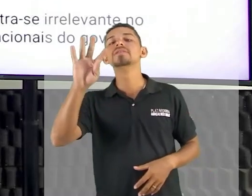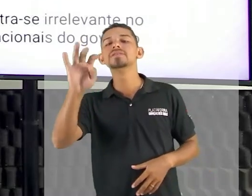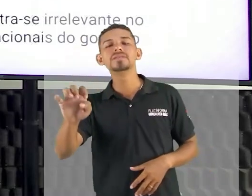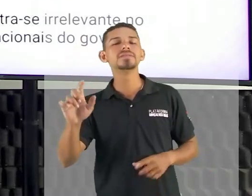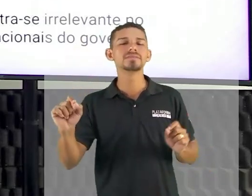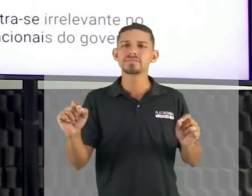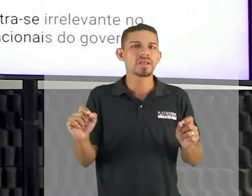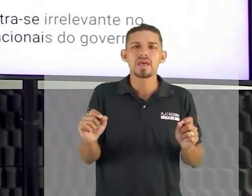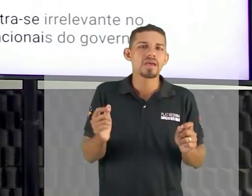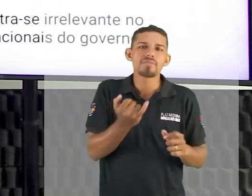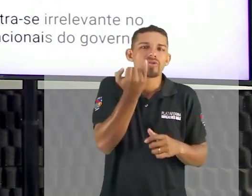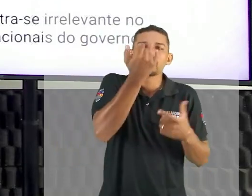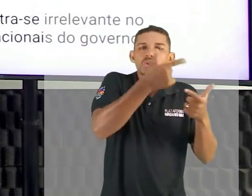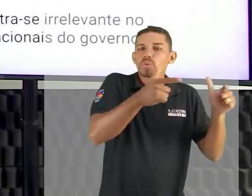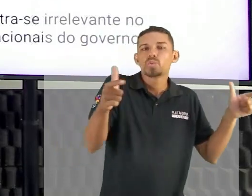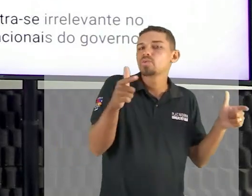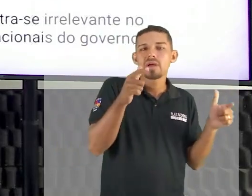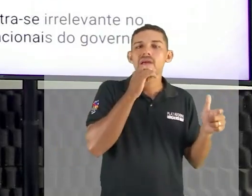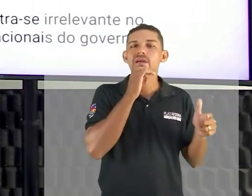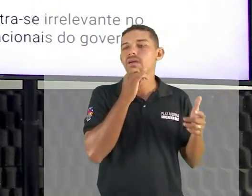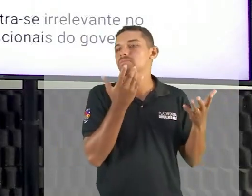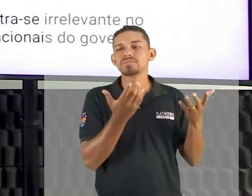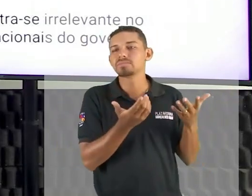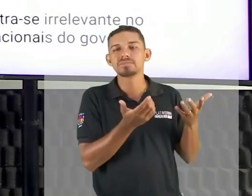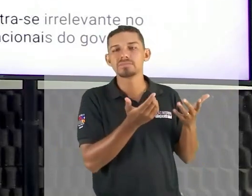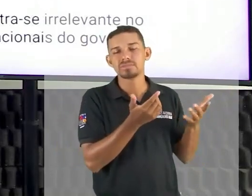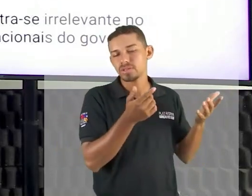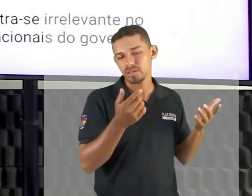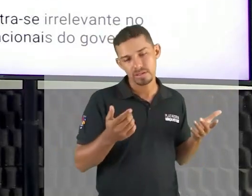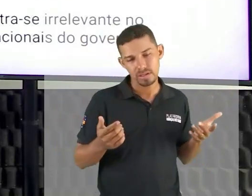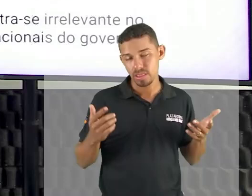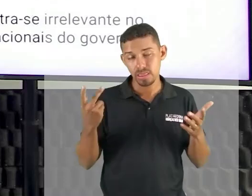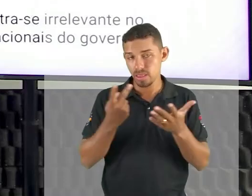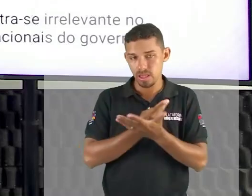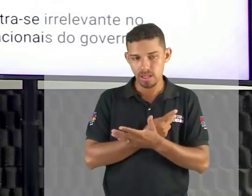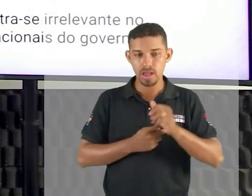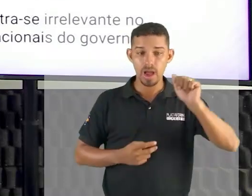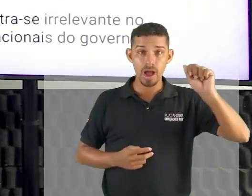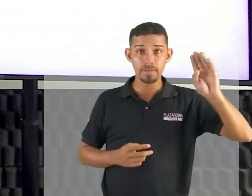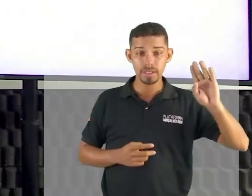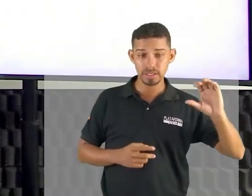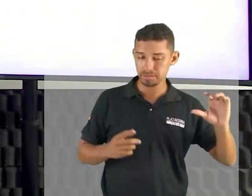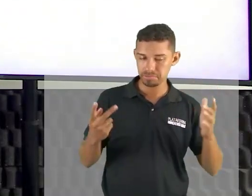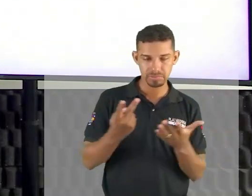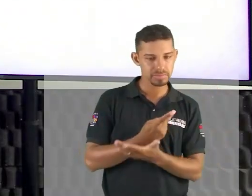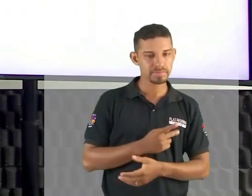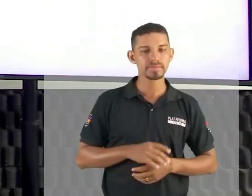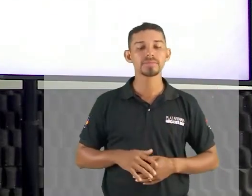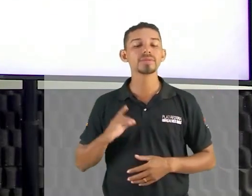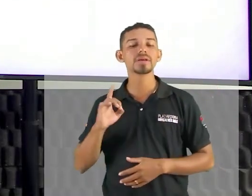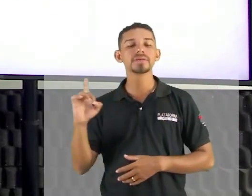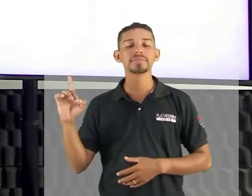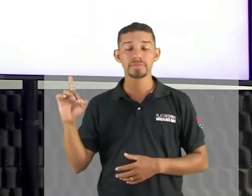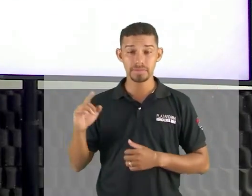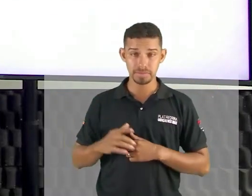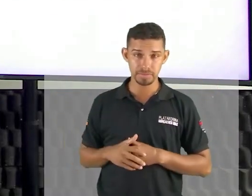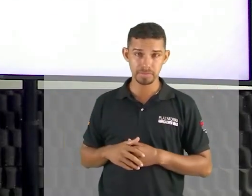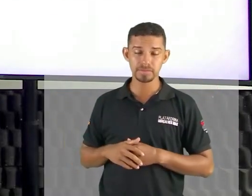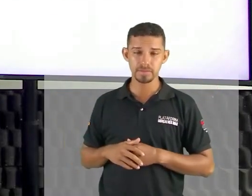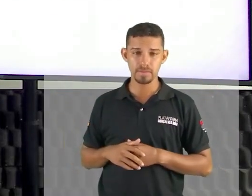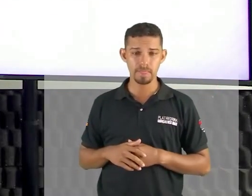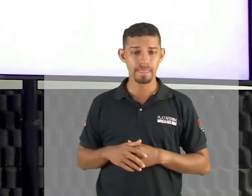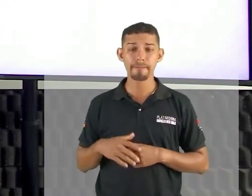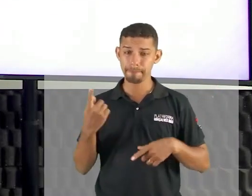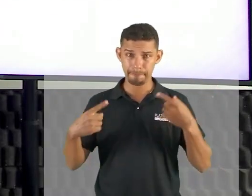tá? Aquilo que não tem importância, aquilo que não se dá importância, ok? Vamos lá. Letra